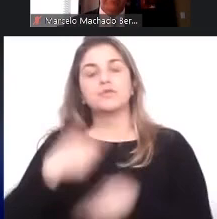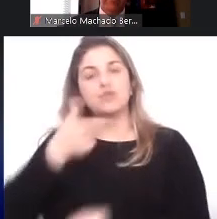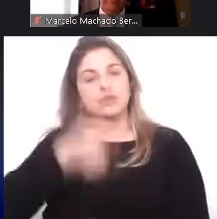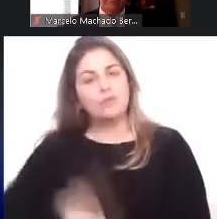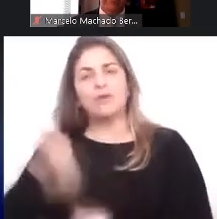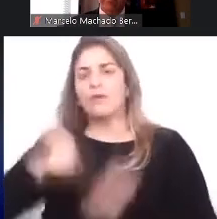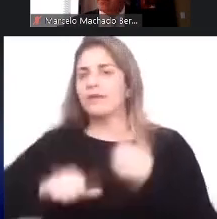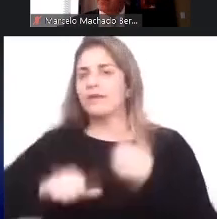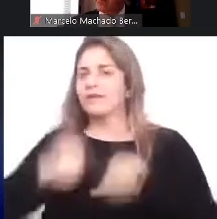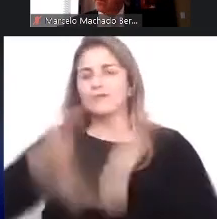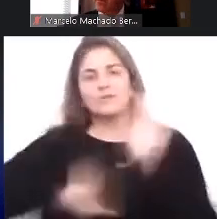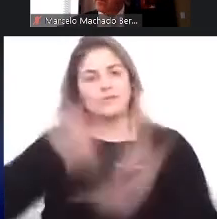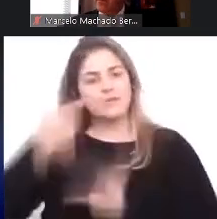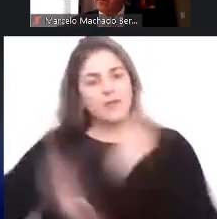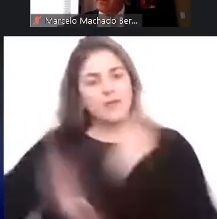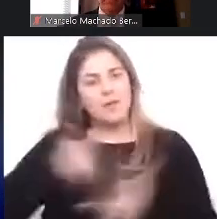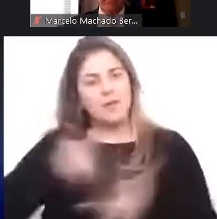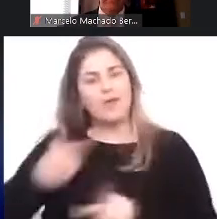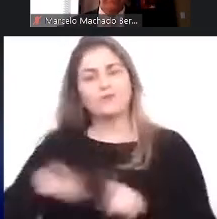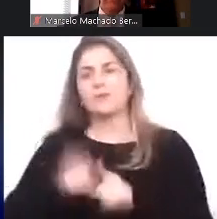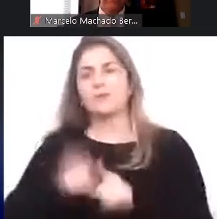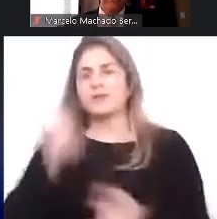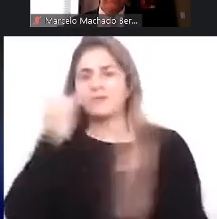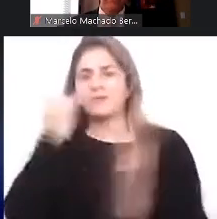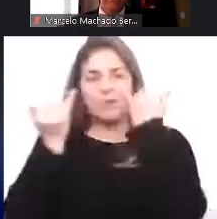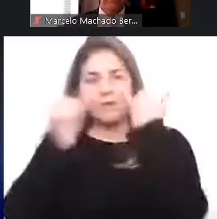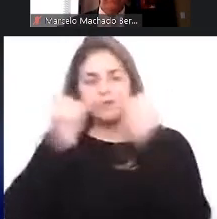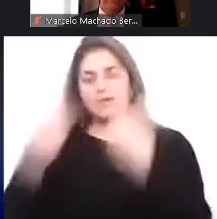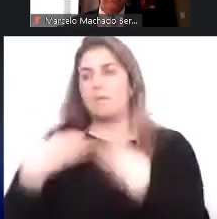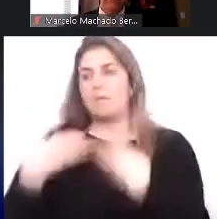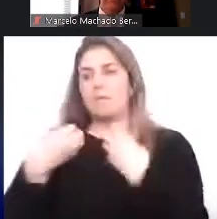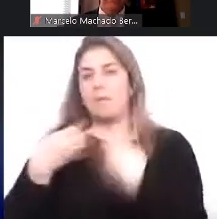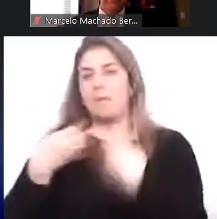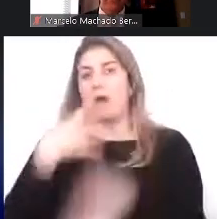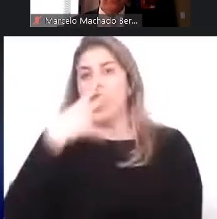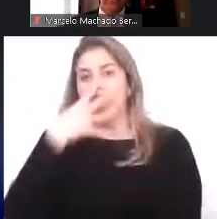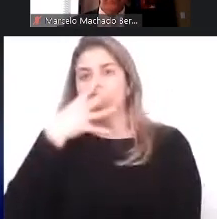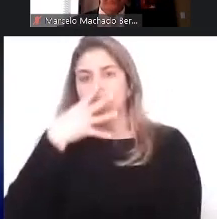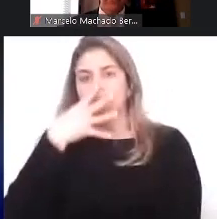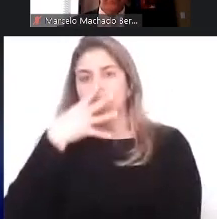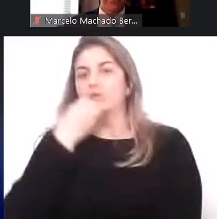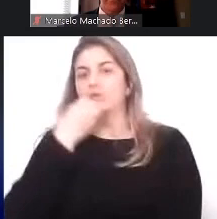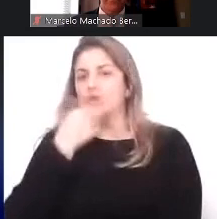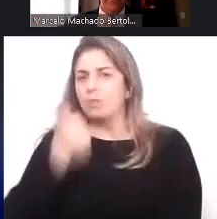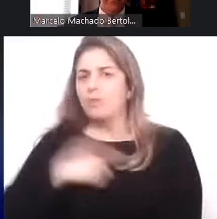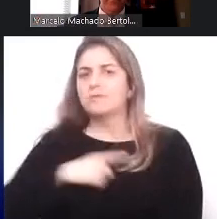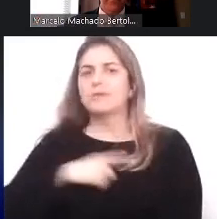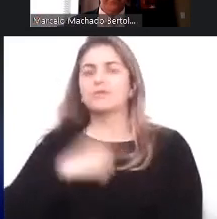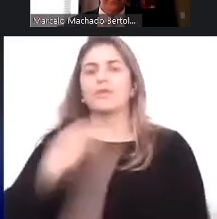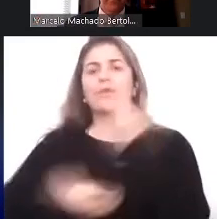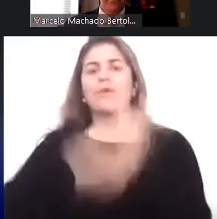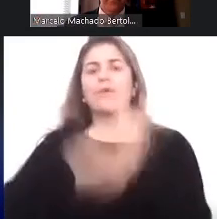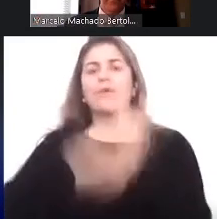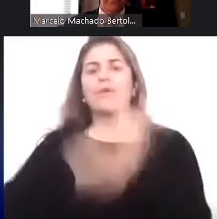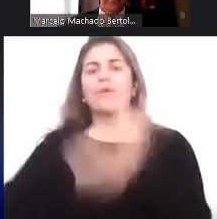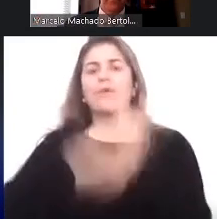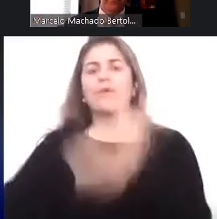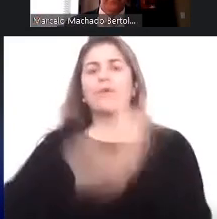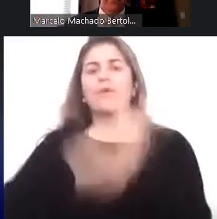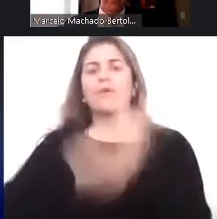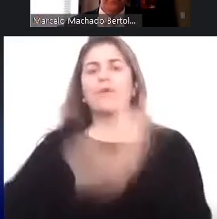e das informações que nos trouxe, nos dando argumentos para que a nossa luta continue nesse sentido